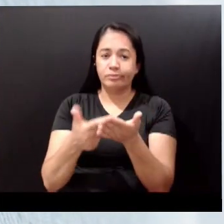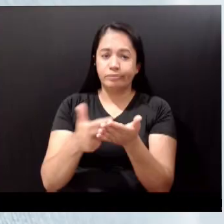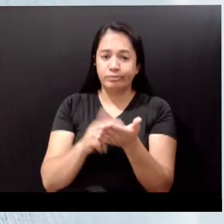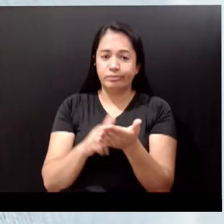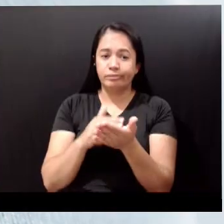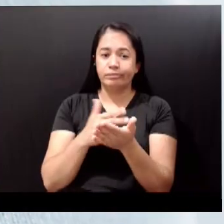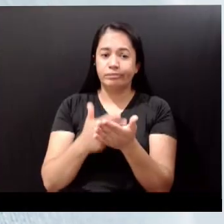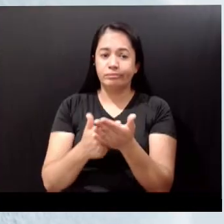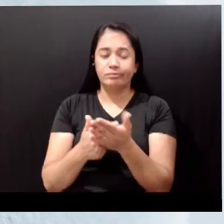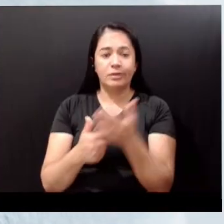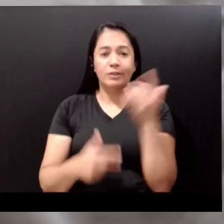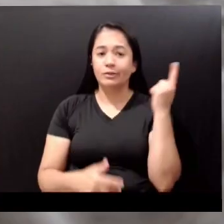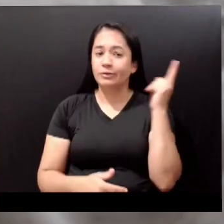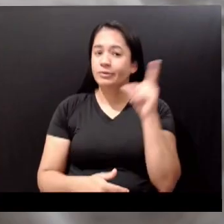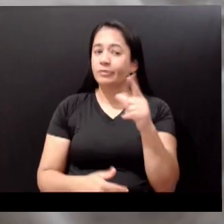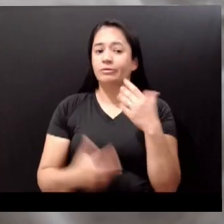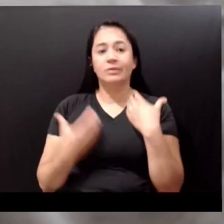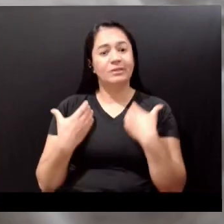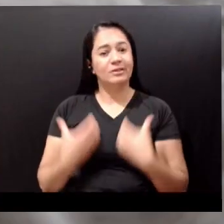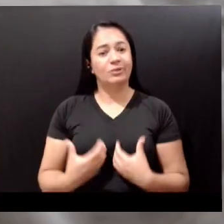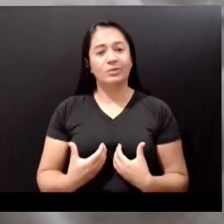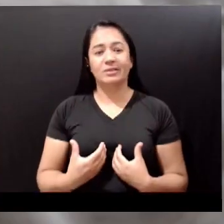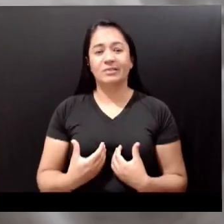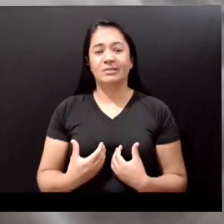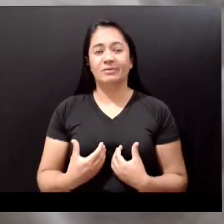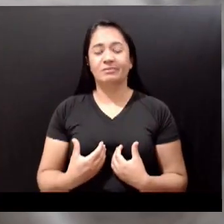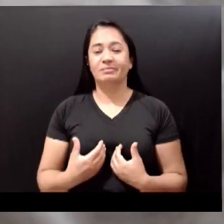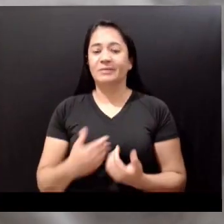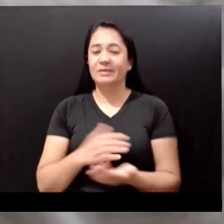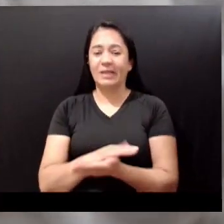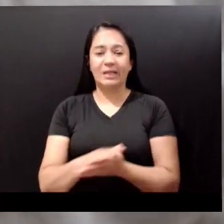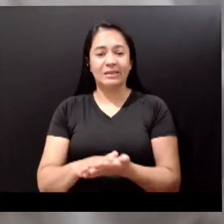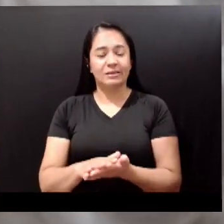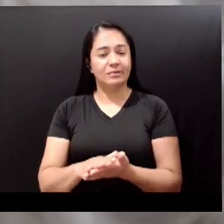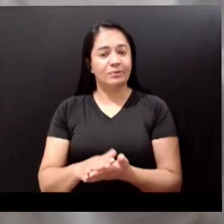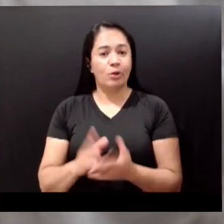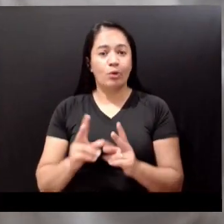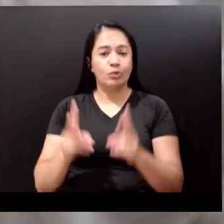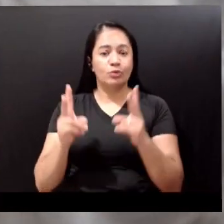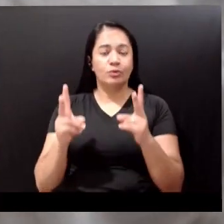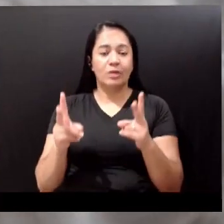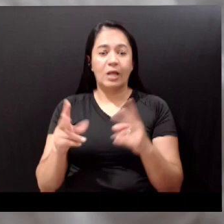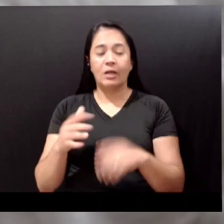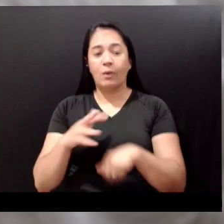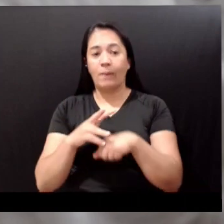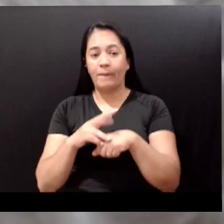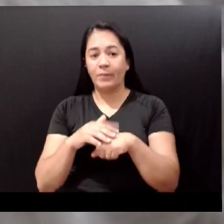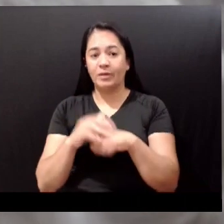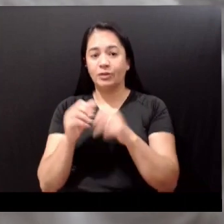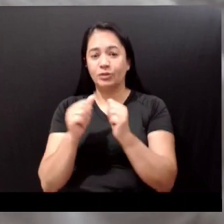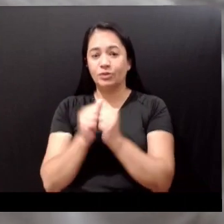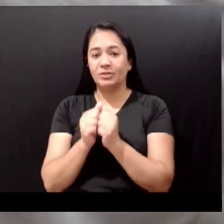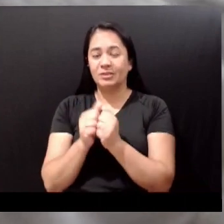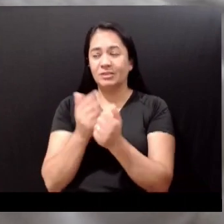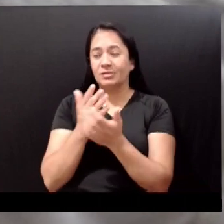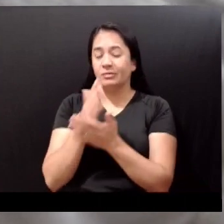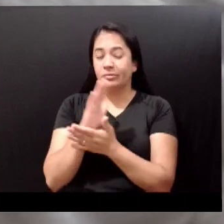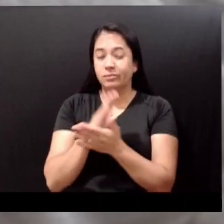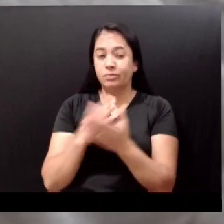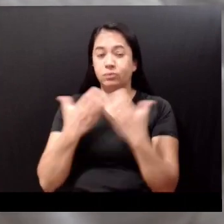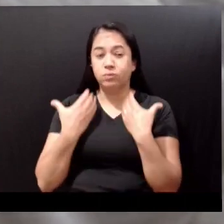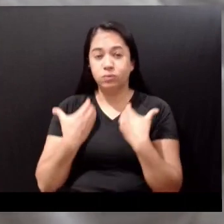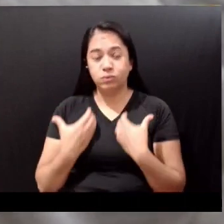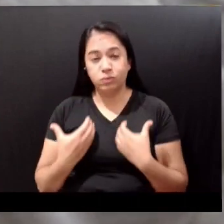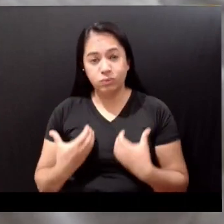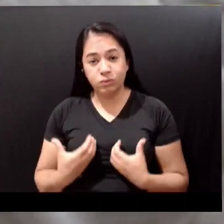é intercortado, não repousante, é um sono que não descansa. Muitas vezes é uma doença acompanhada de fadiga,